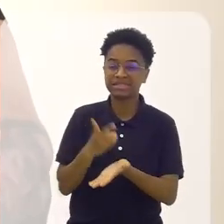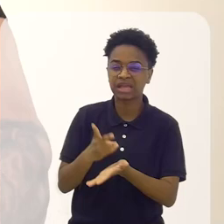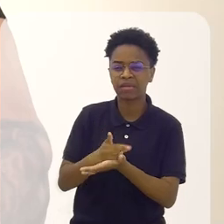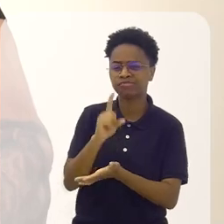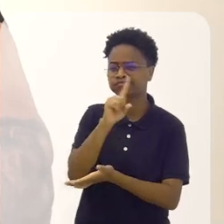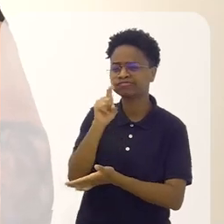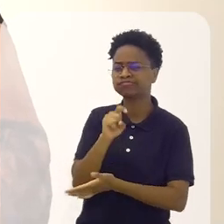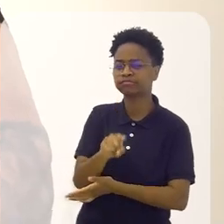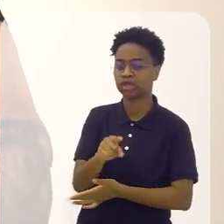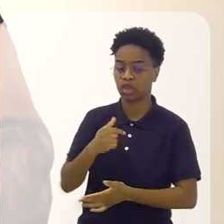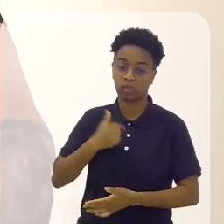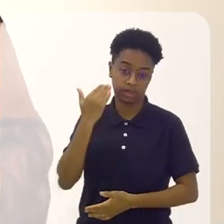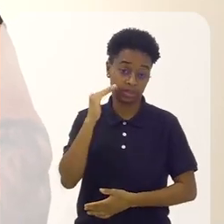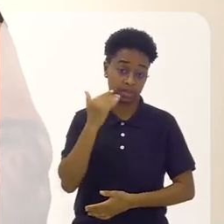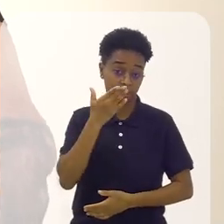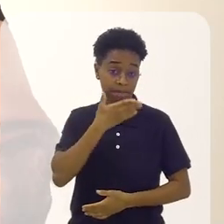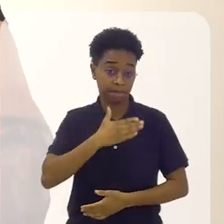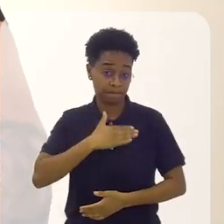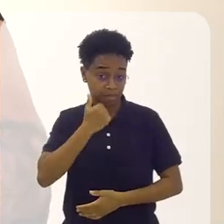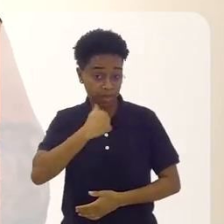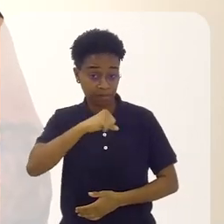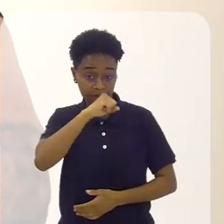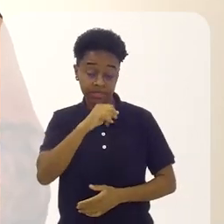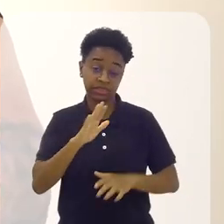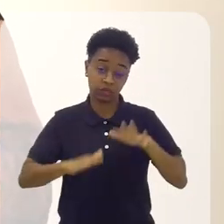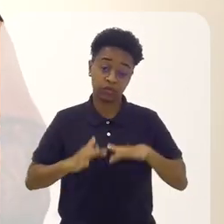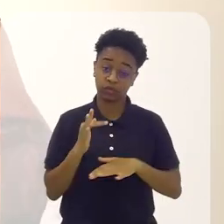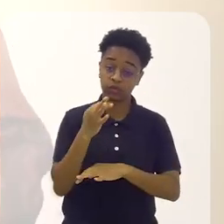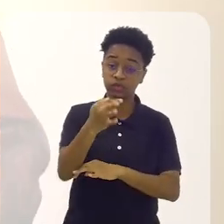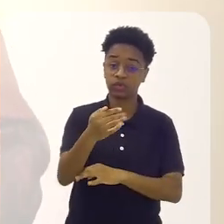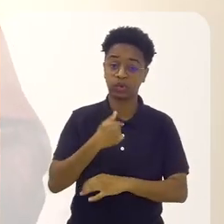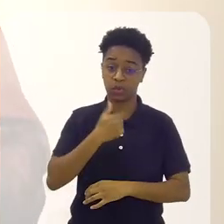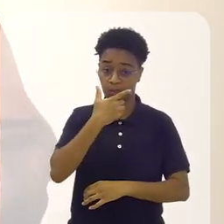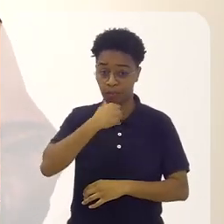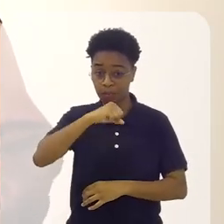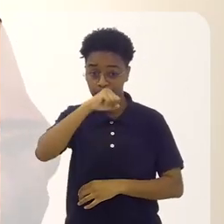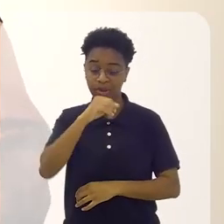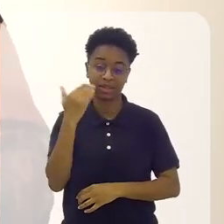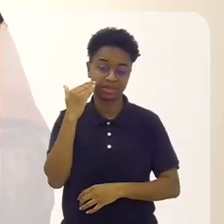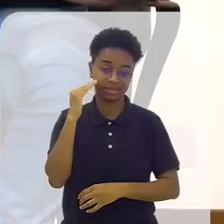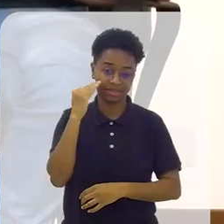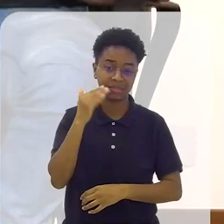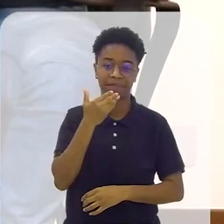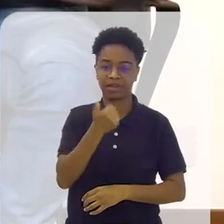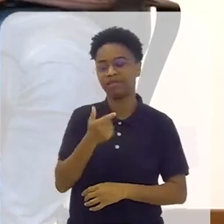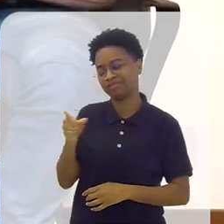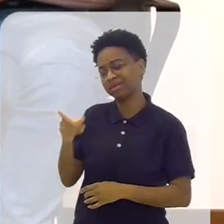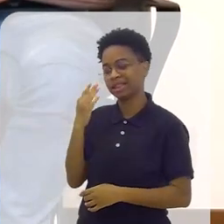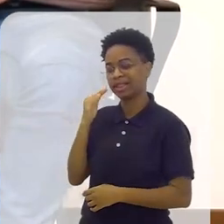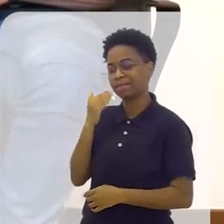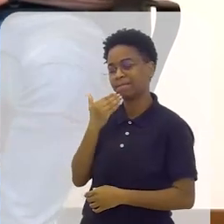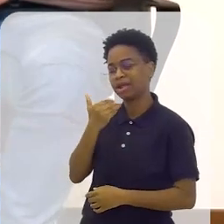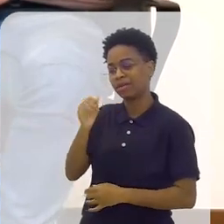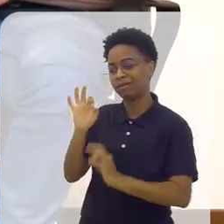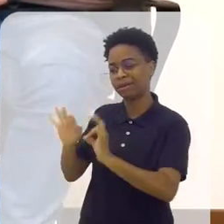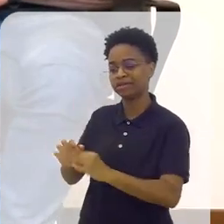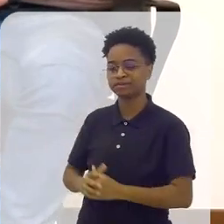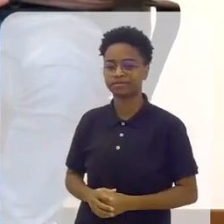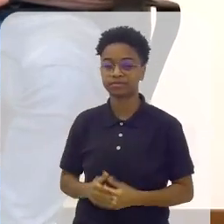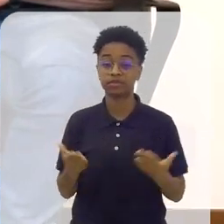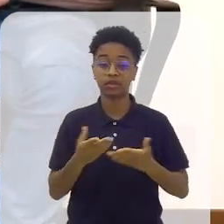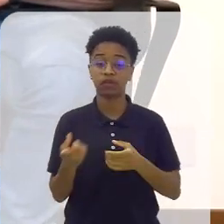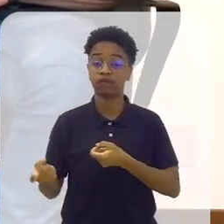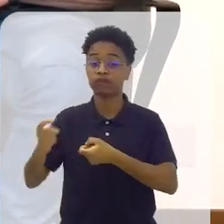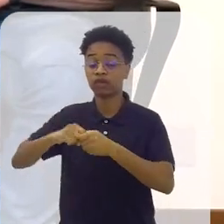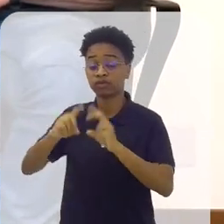uma incógnita, né? Eu entendo ela, né? Talvez eu vou entender mais quando eu for pai, né? Entender aí você vai entender muito mais.